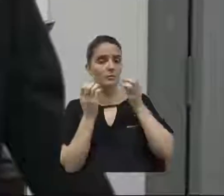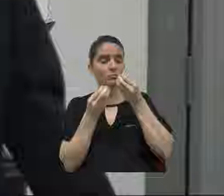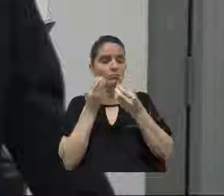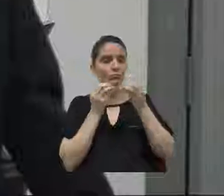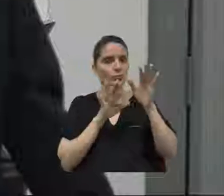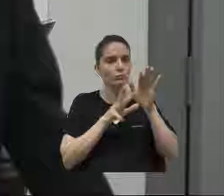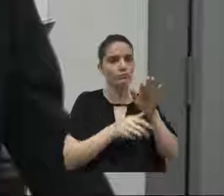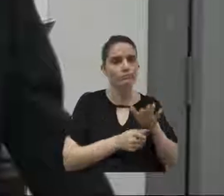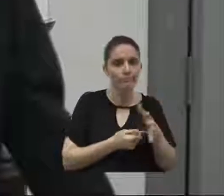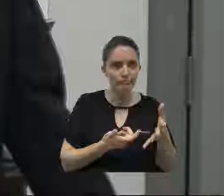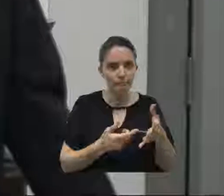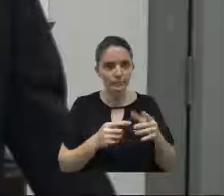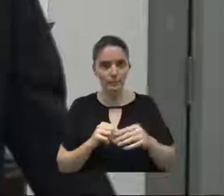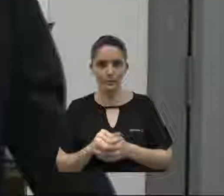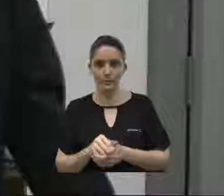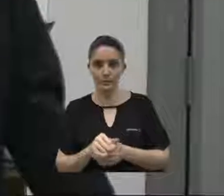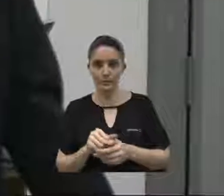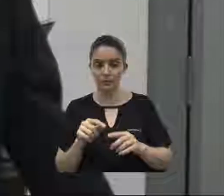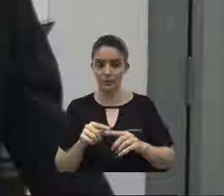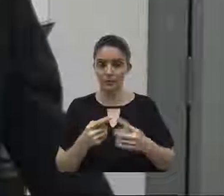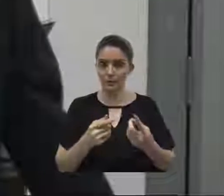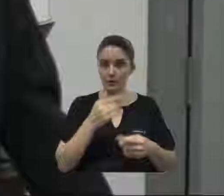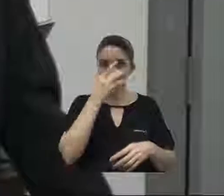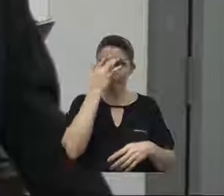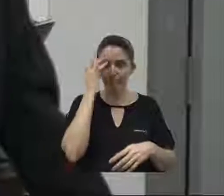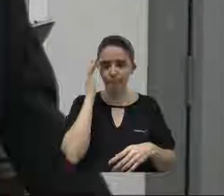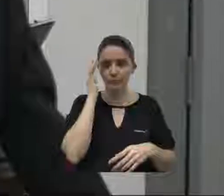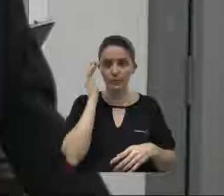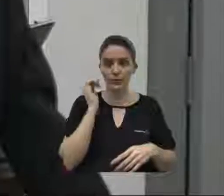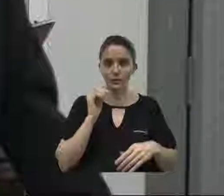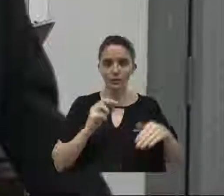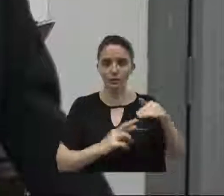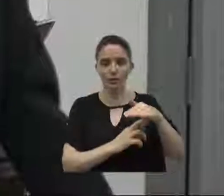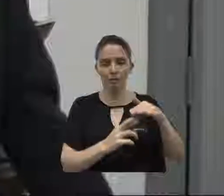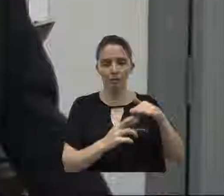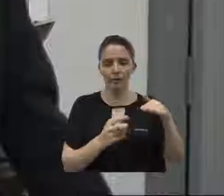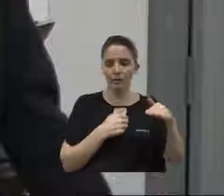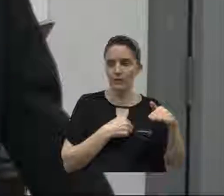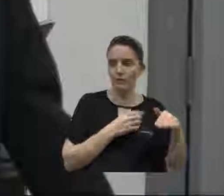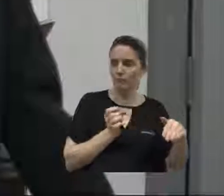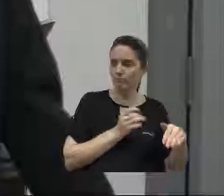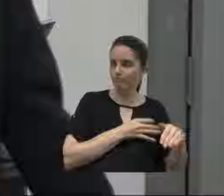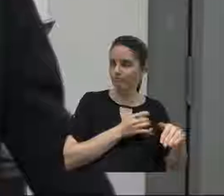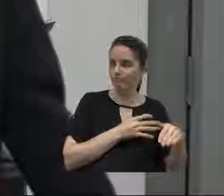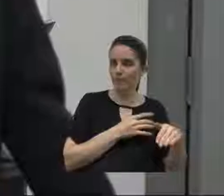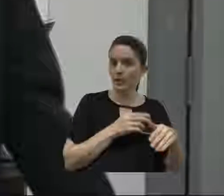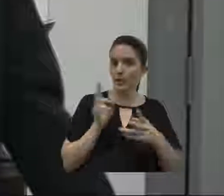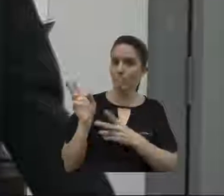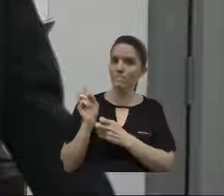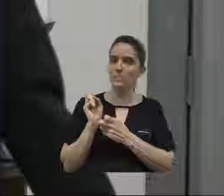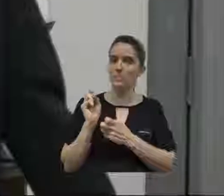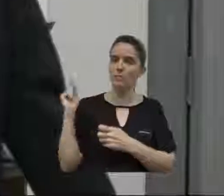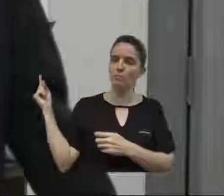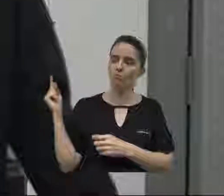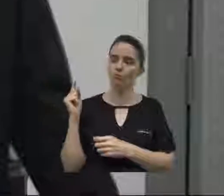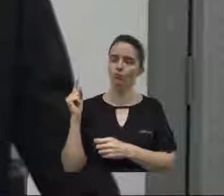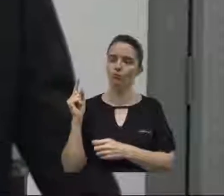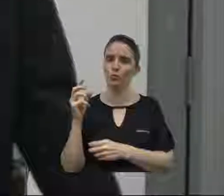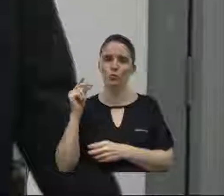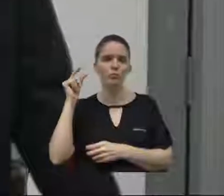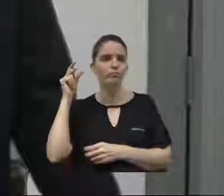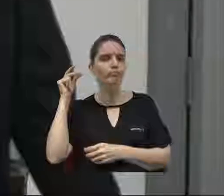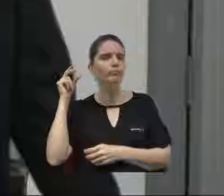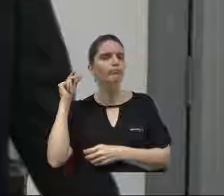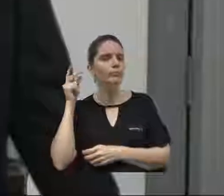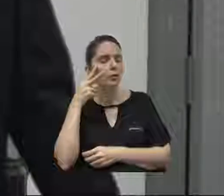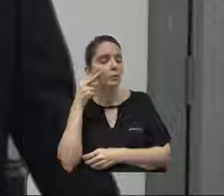gerou insatisfação dessa munícipe, que percebeu já há alguns dias estar sendo observada por esse indivíduo.